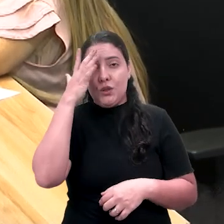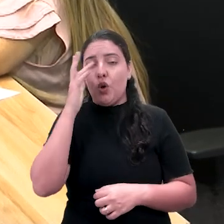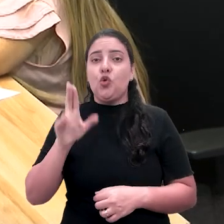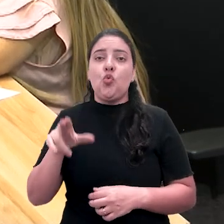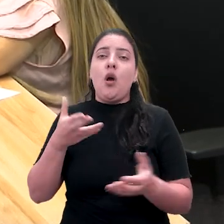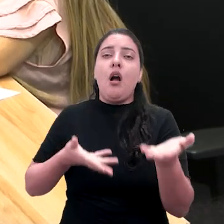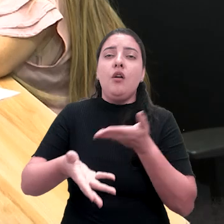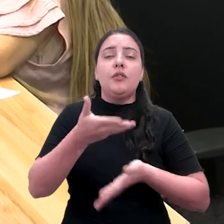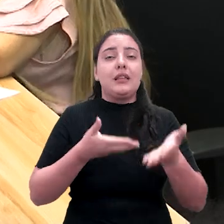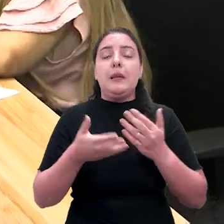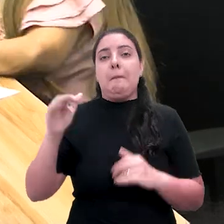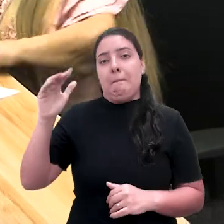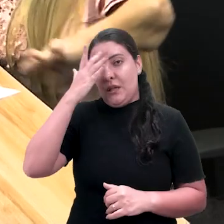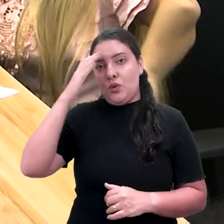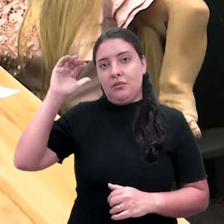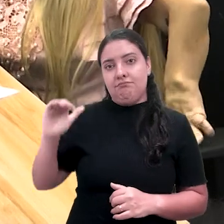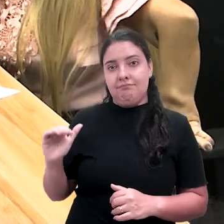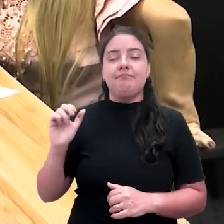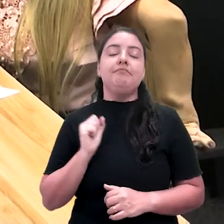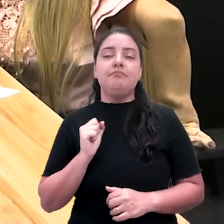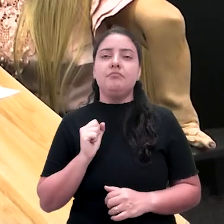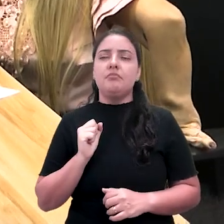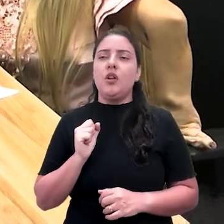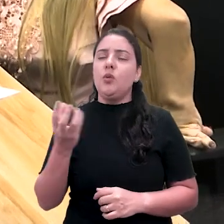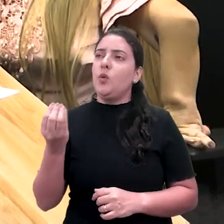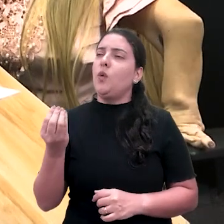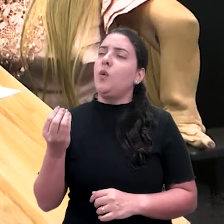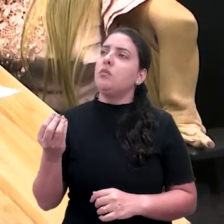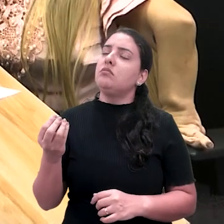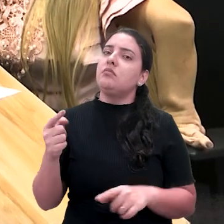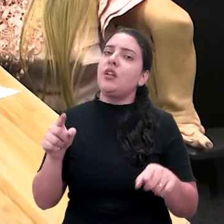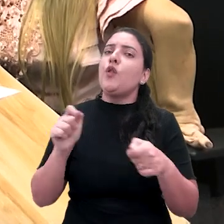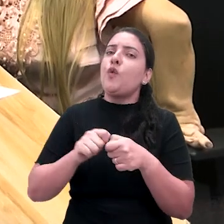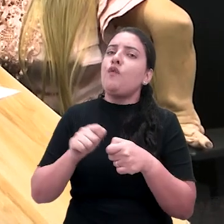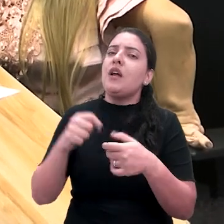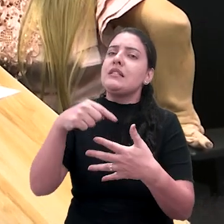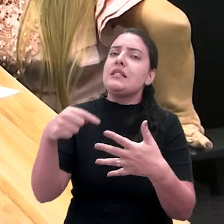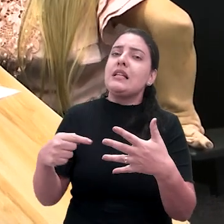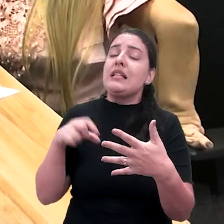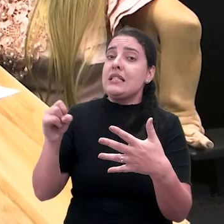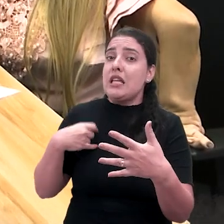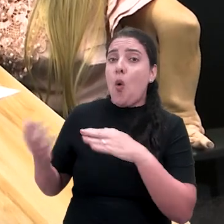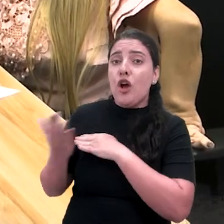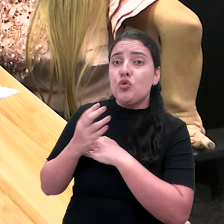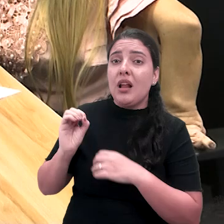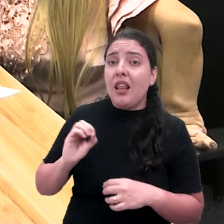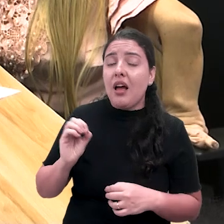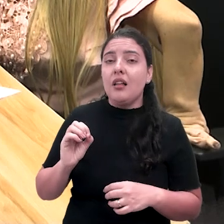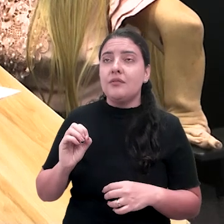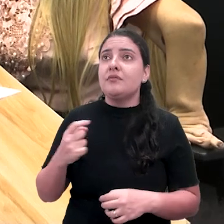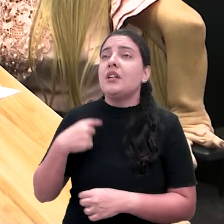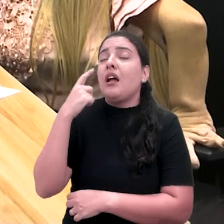o ecumenismo, a maioria. Aí fica, fala como é que tu pega aqui? Como é que tu faz se não tivesse aqui? Eu tava vendo esse olhar,